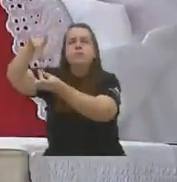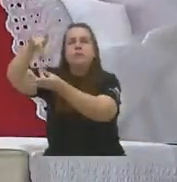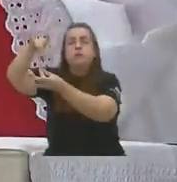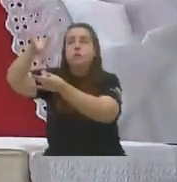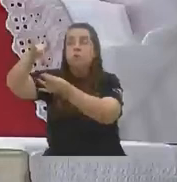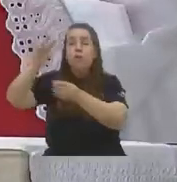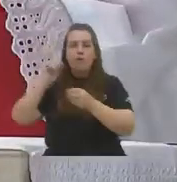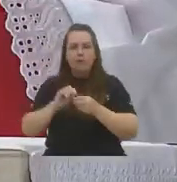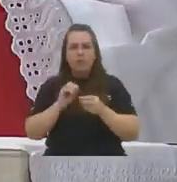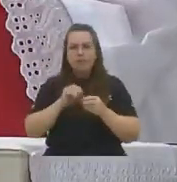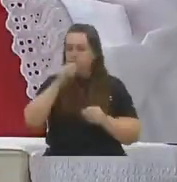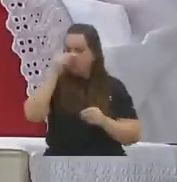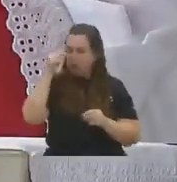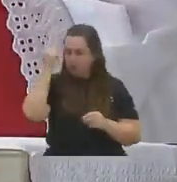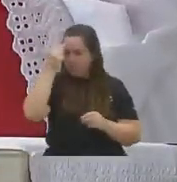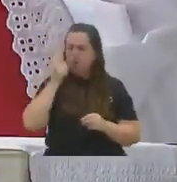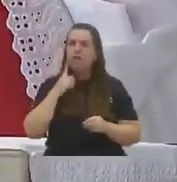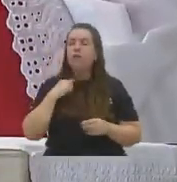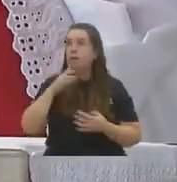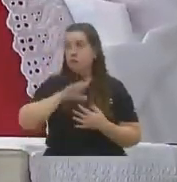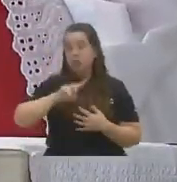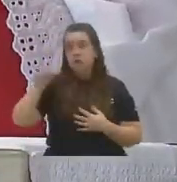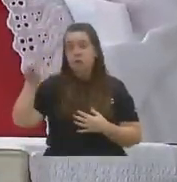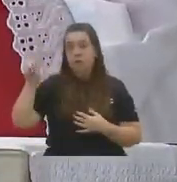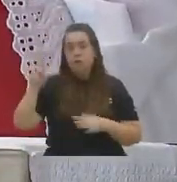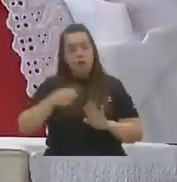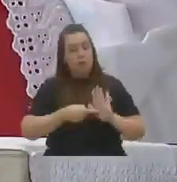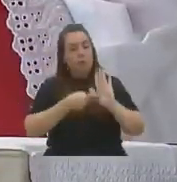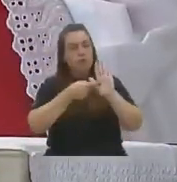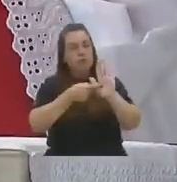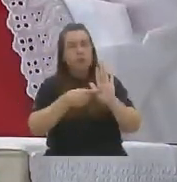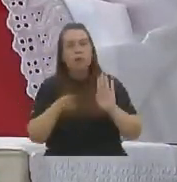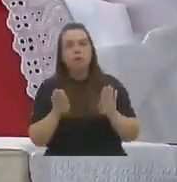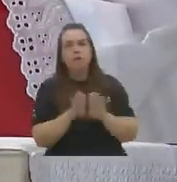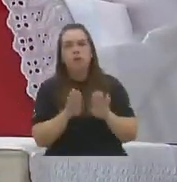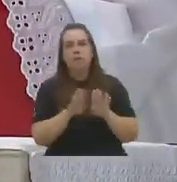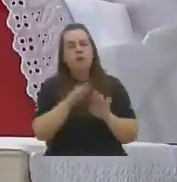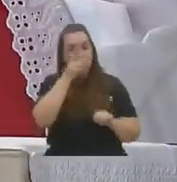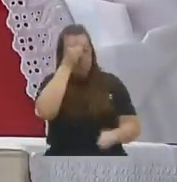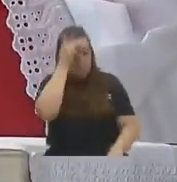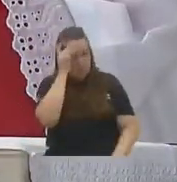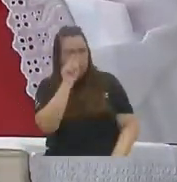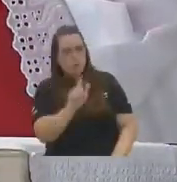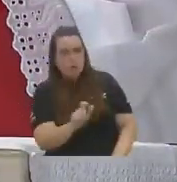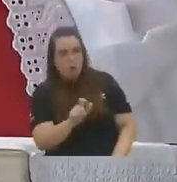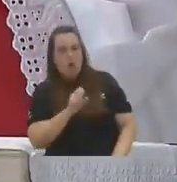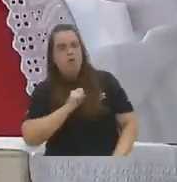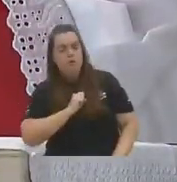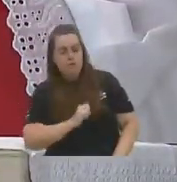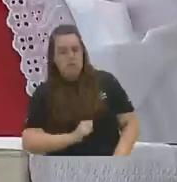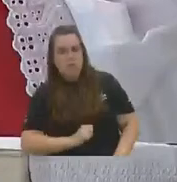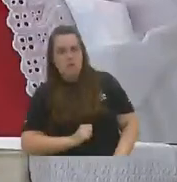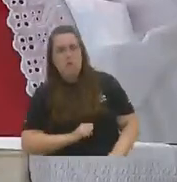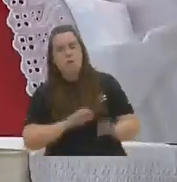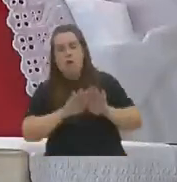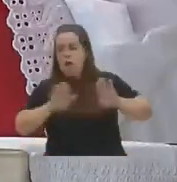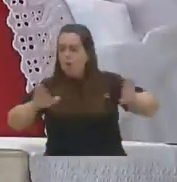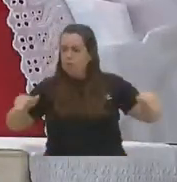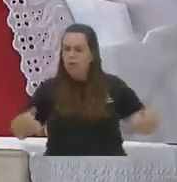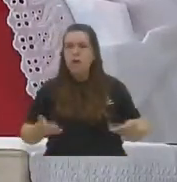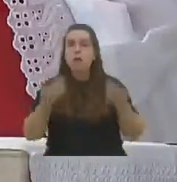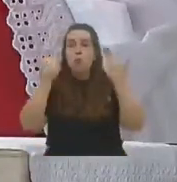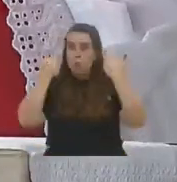inteiramente vossa santa vontade, revelando-se ao mesmo tempo sacerdote, altar e